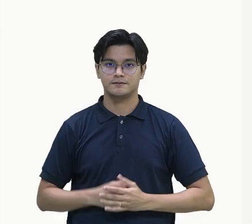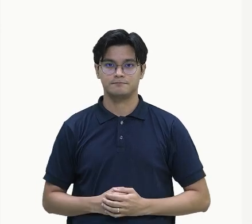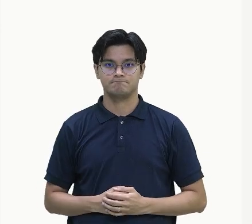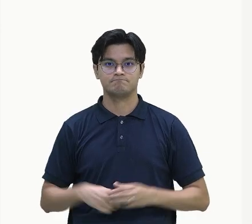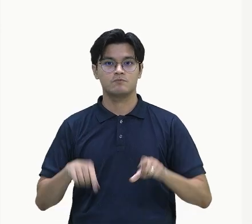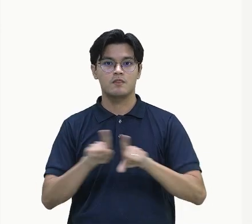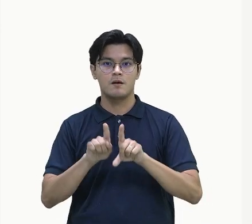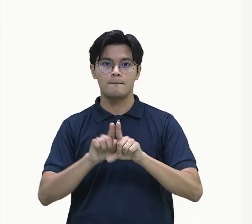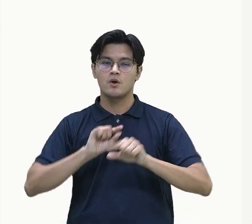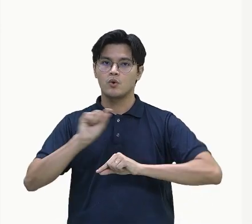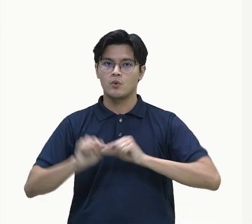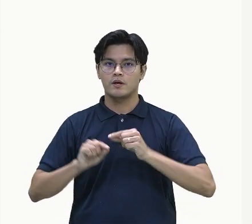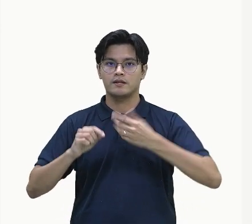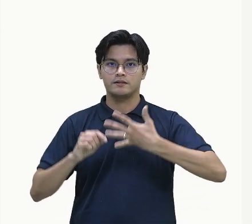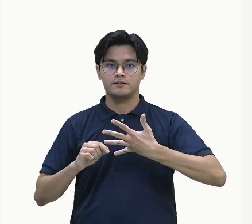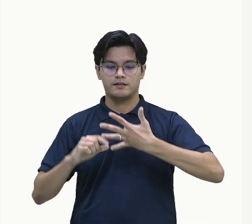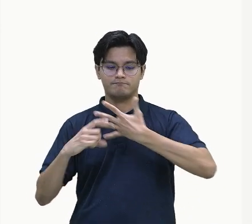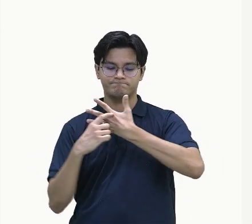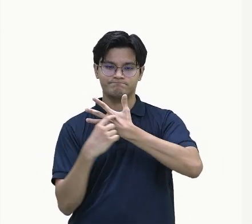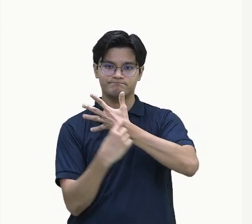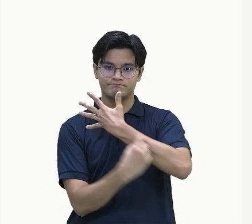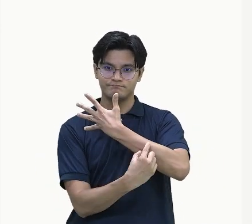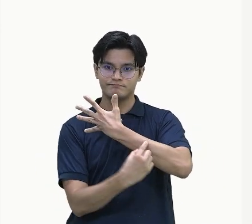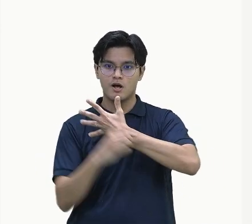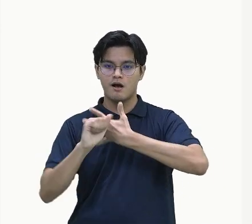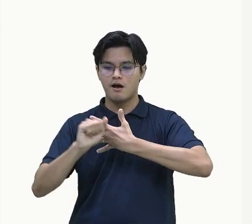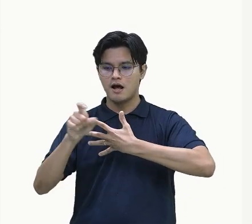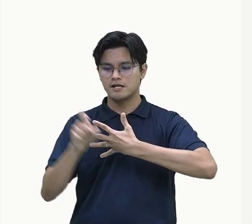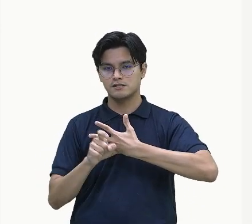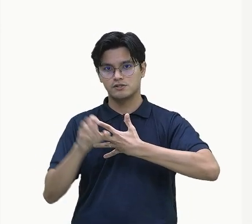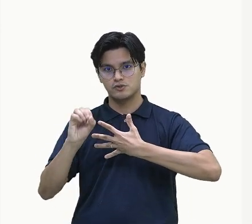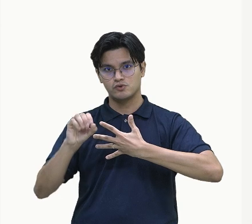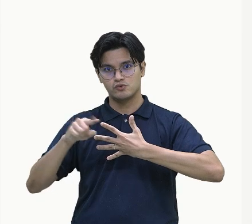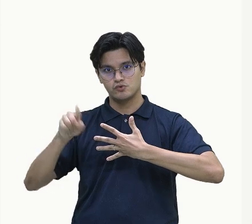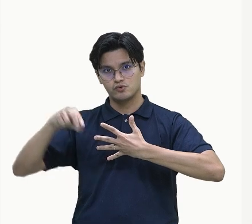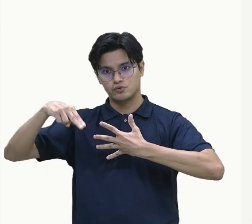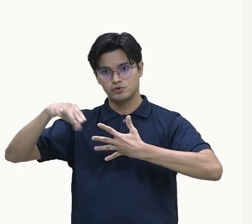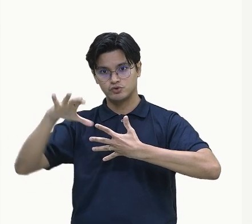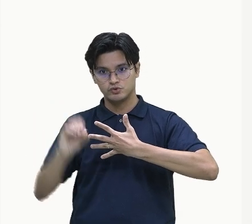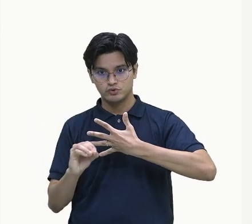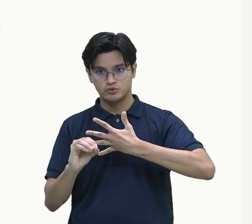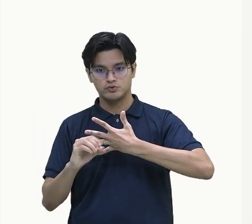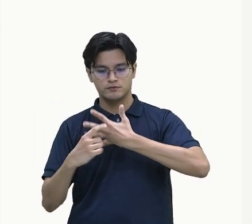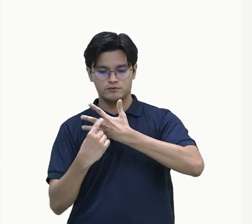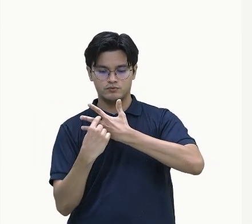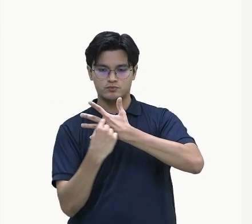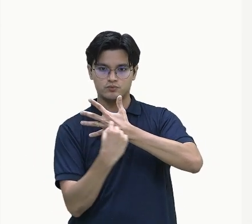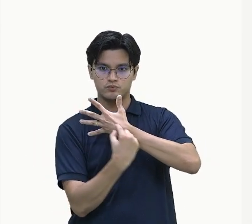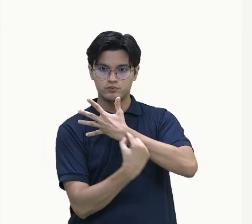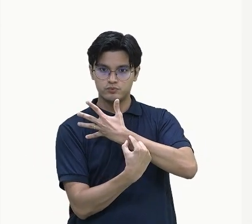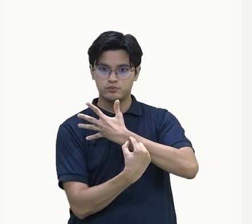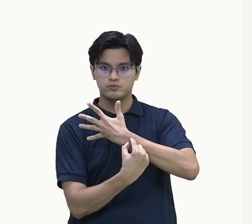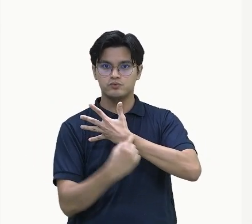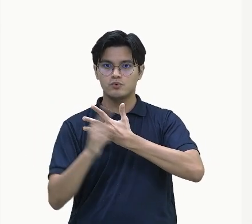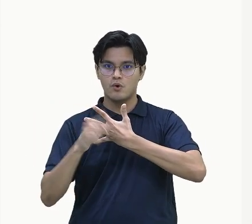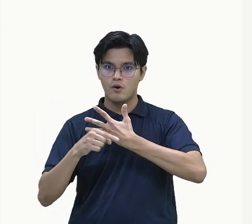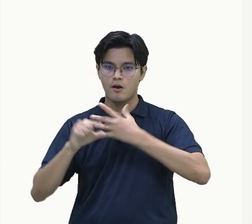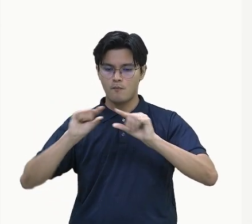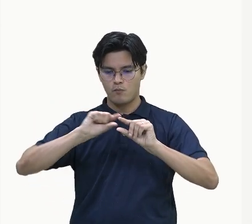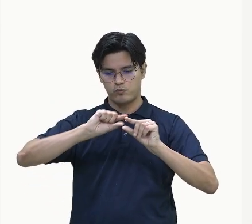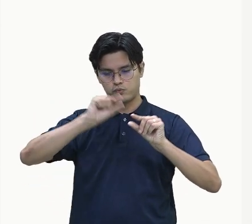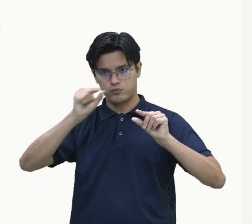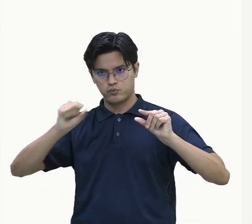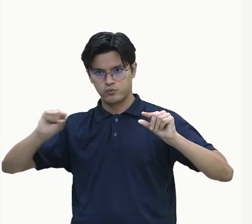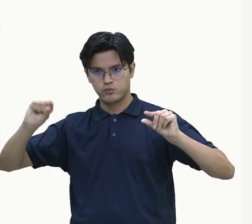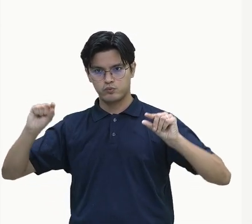axônio, né, que é essa parte aqui prolongada, né, ao longo da célula, é uma projeção longa que transmite os